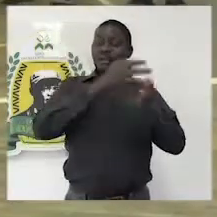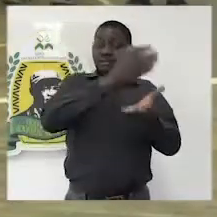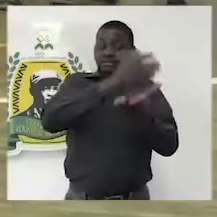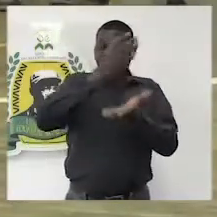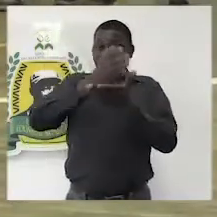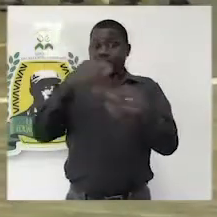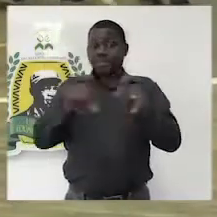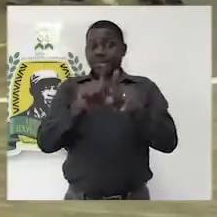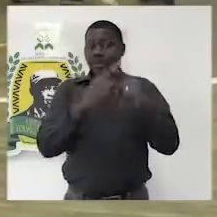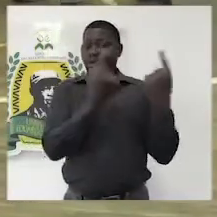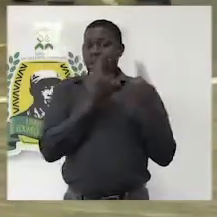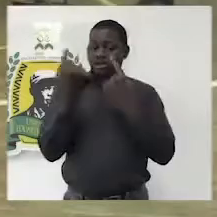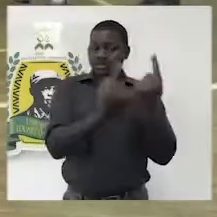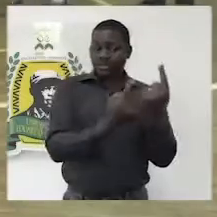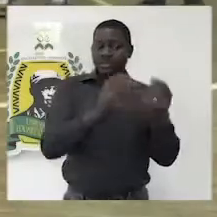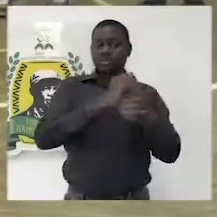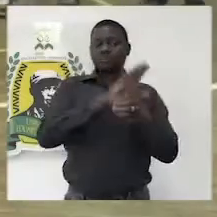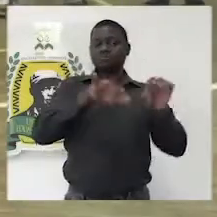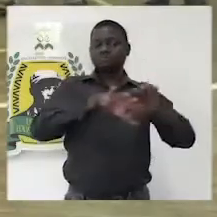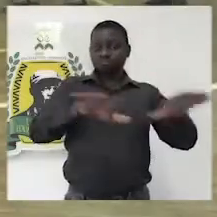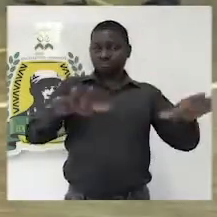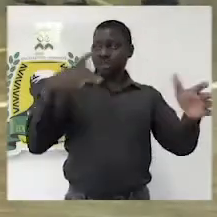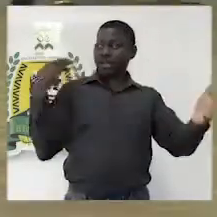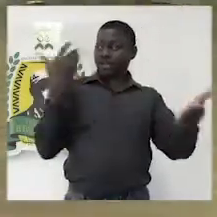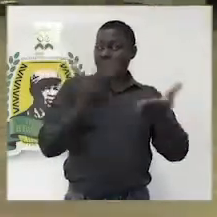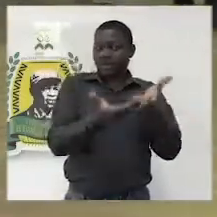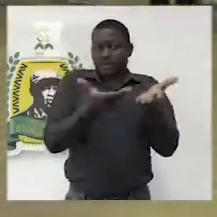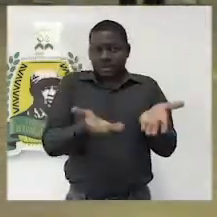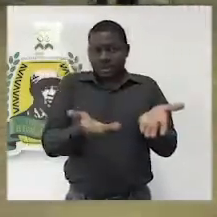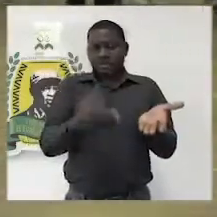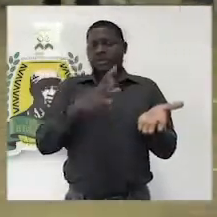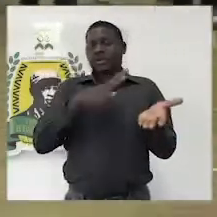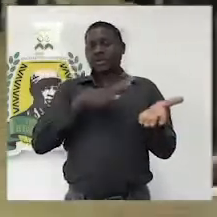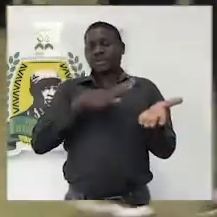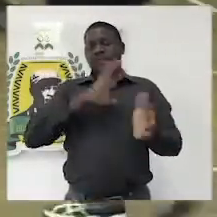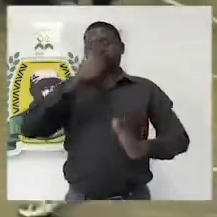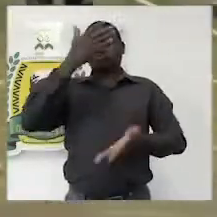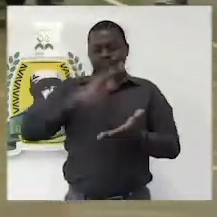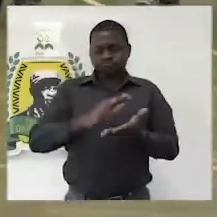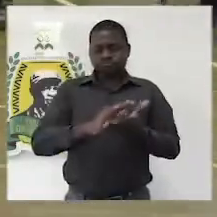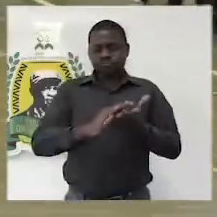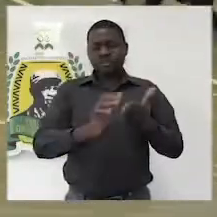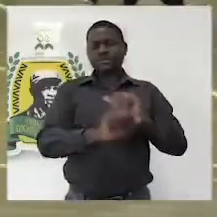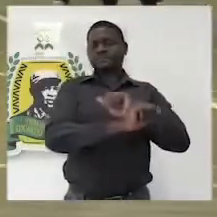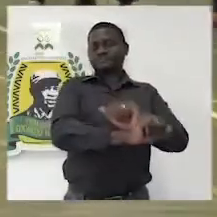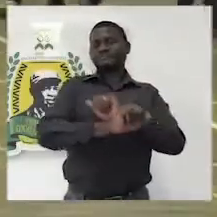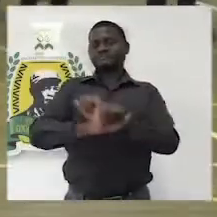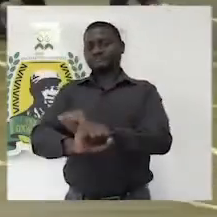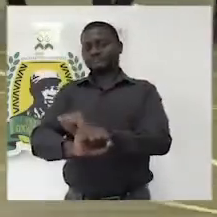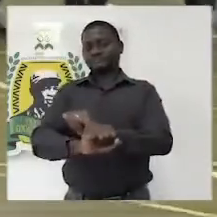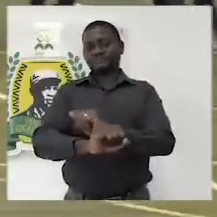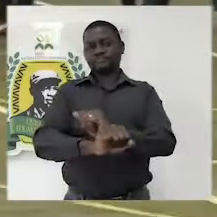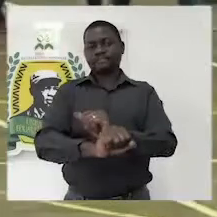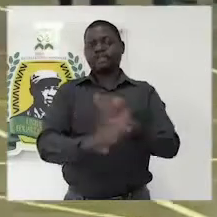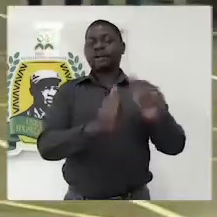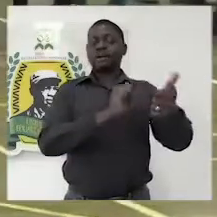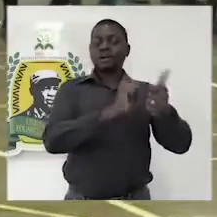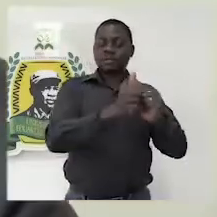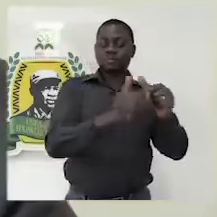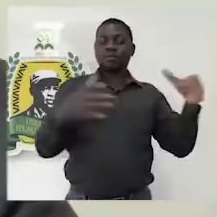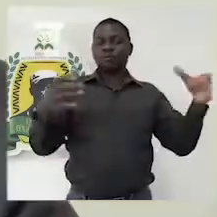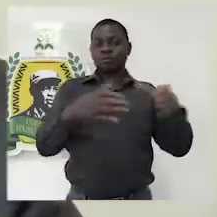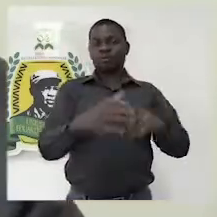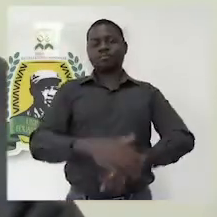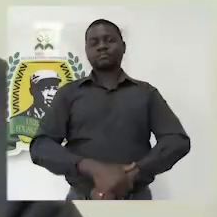em função do cenário epidemiológico registrado até o momento da aprovação e relaxamento das medidas de confinamento para o desporto